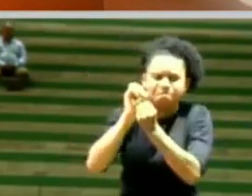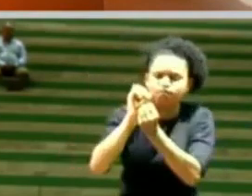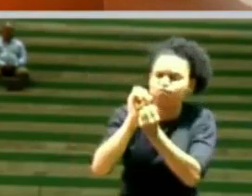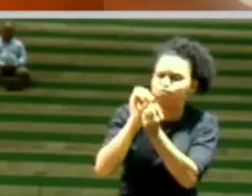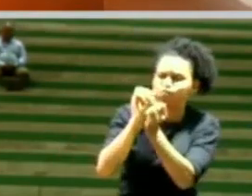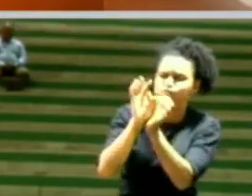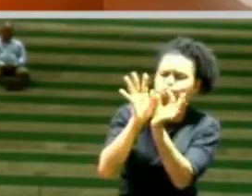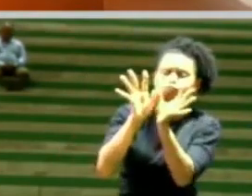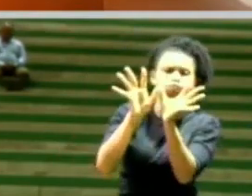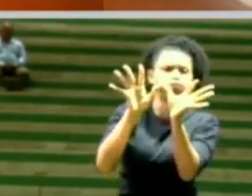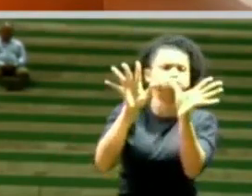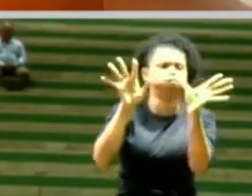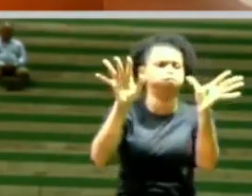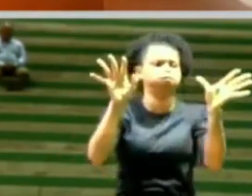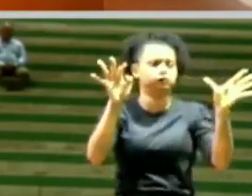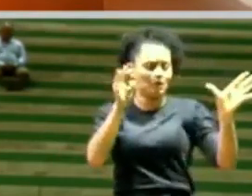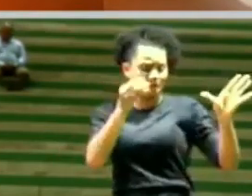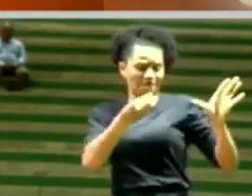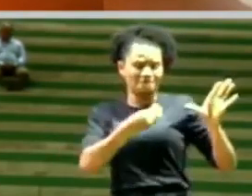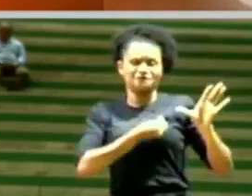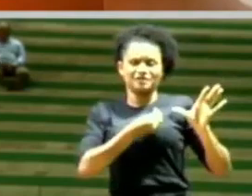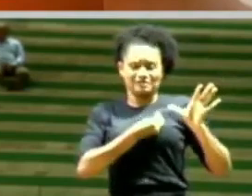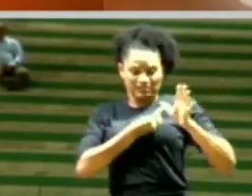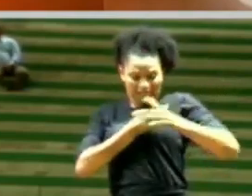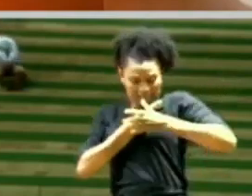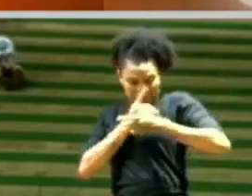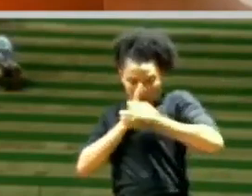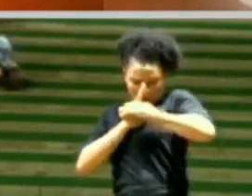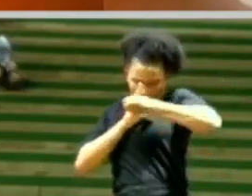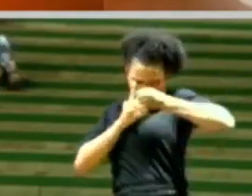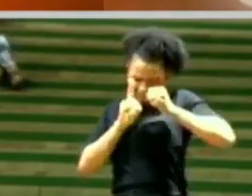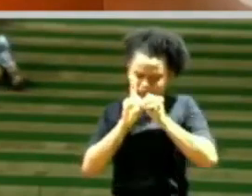da vida de Deus,